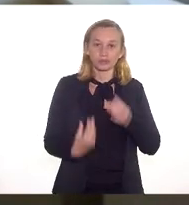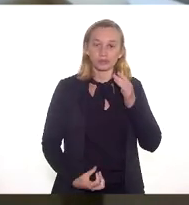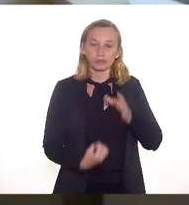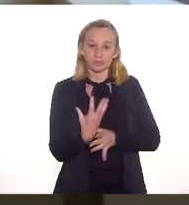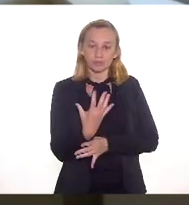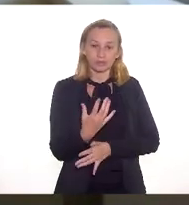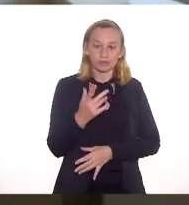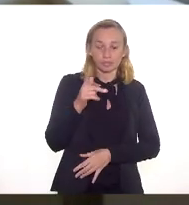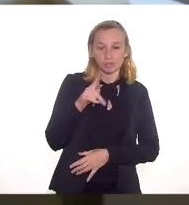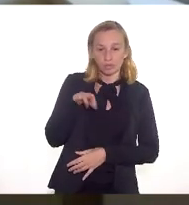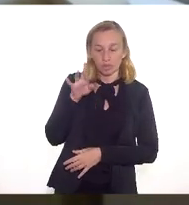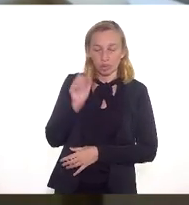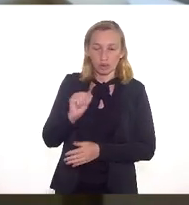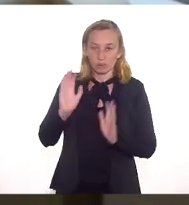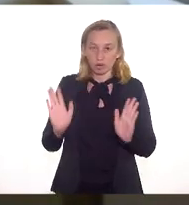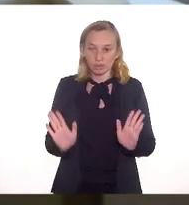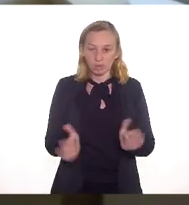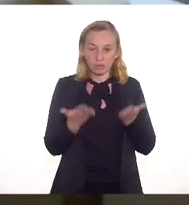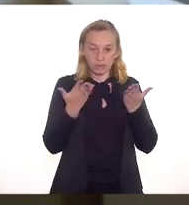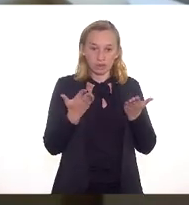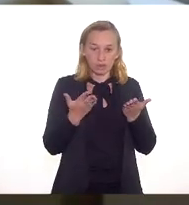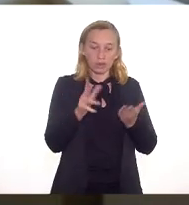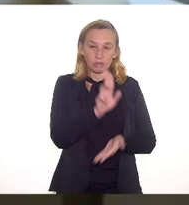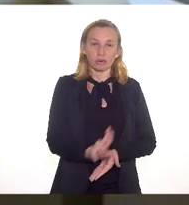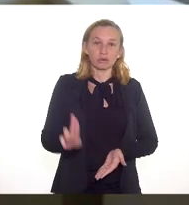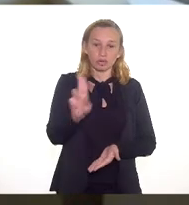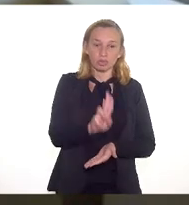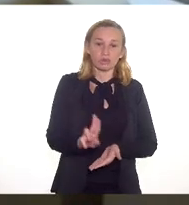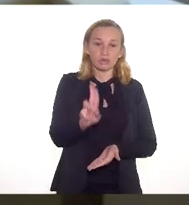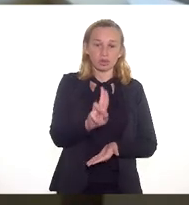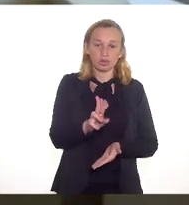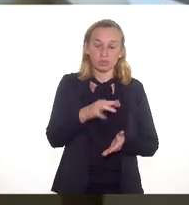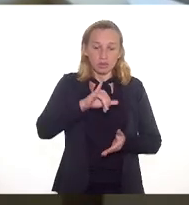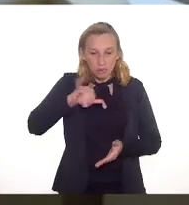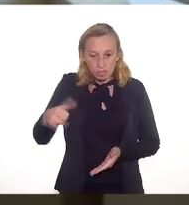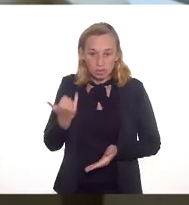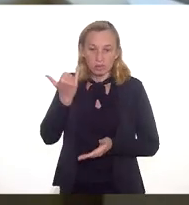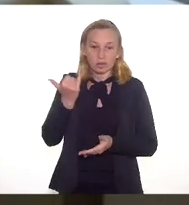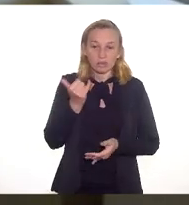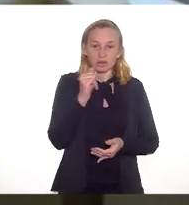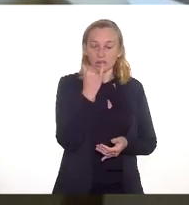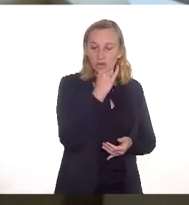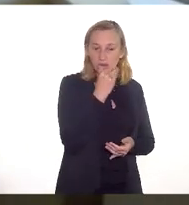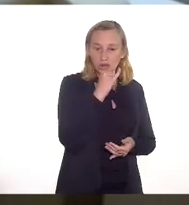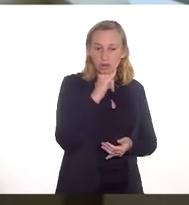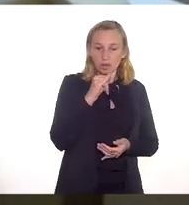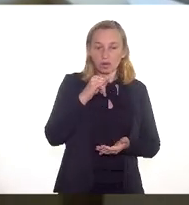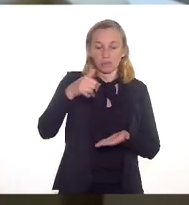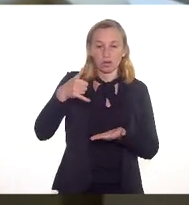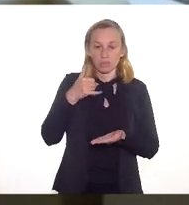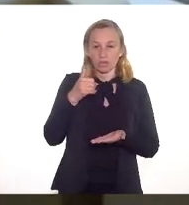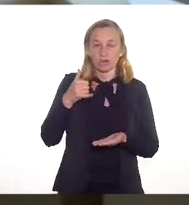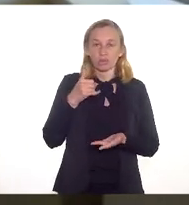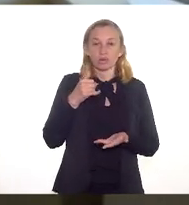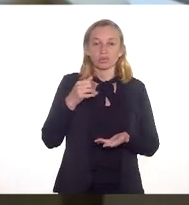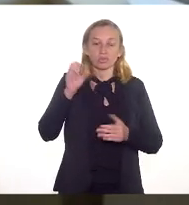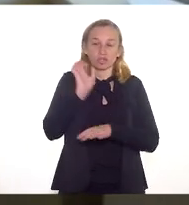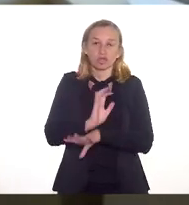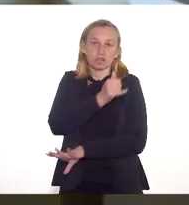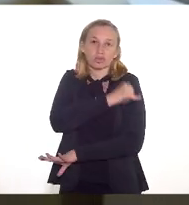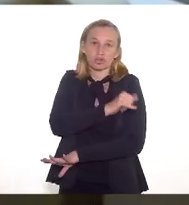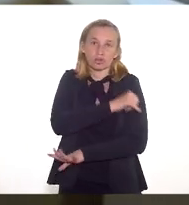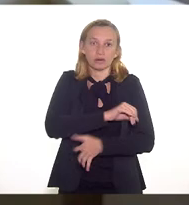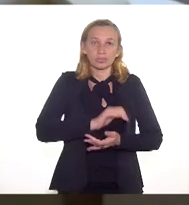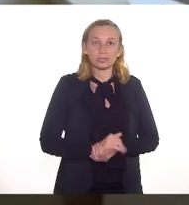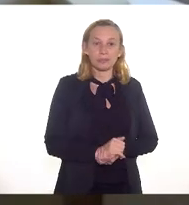o programa de incentivo à utilização e aproveitamento de energia eólica no estado do Rio de